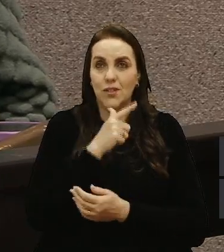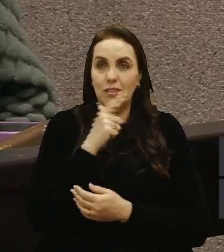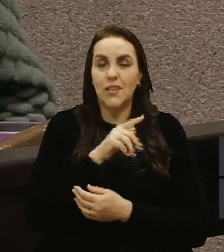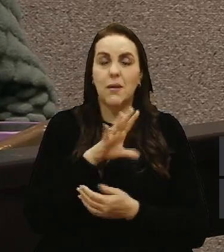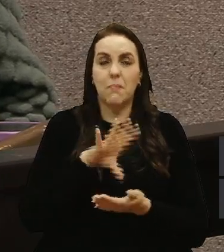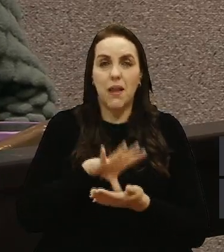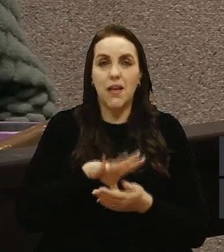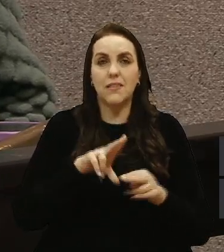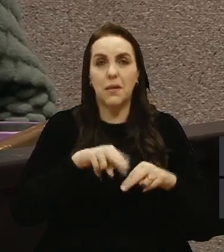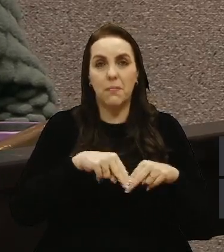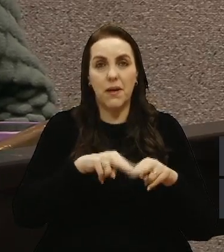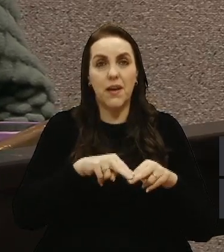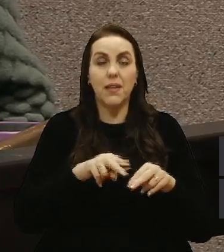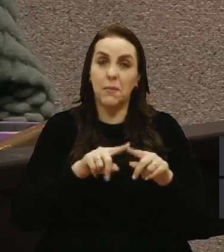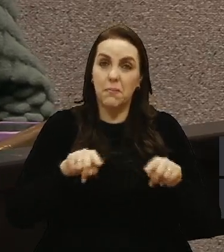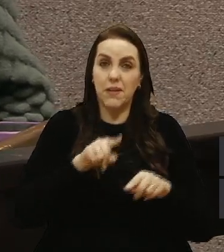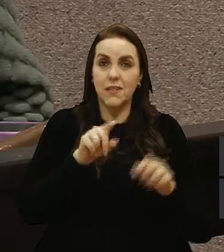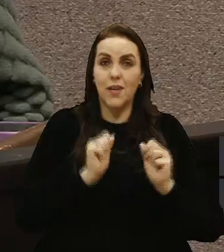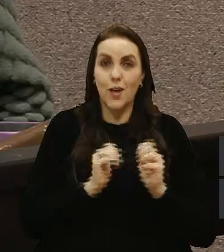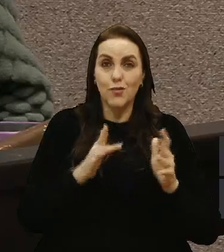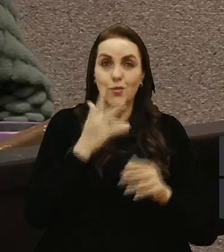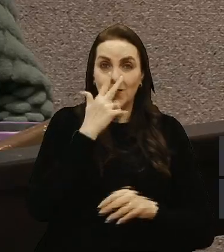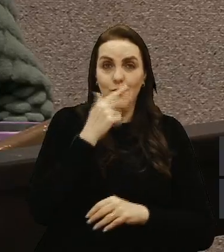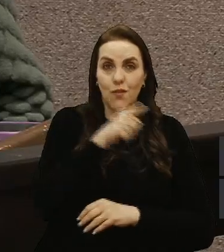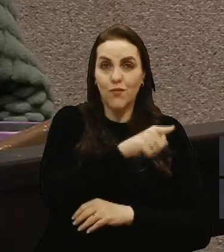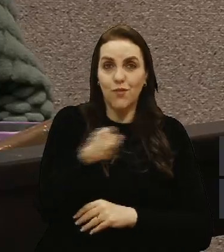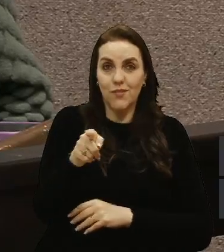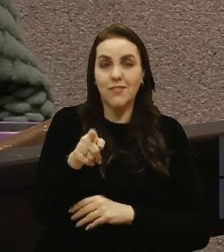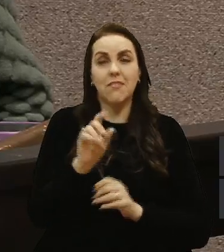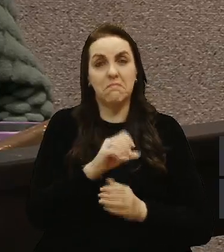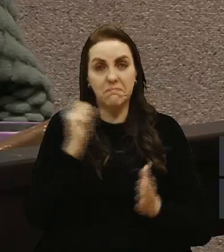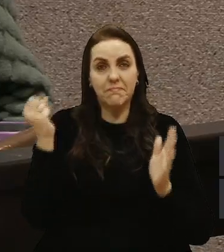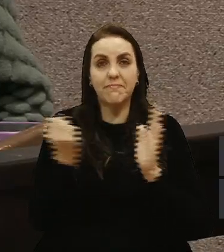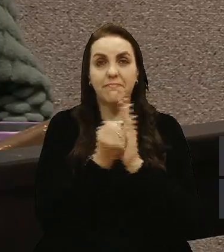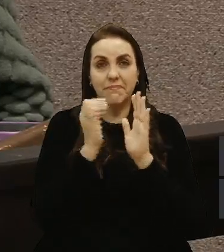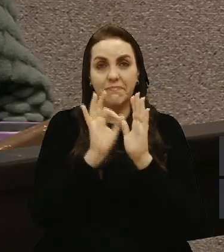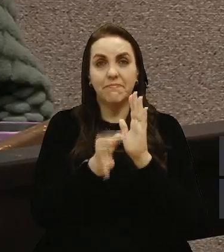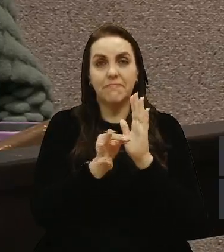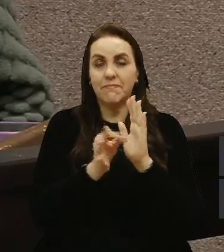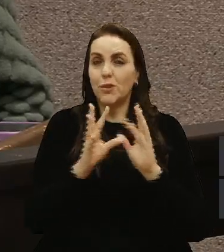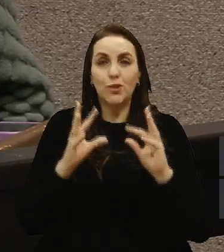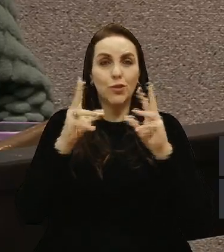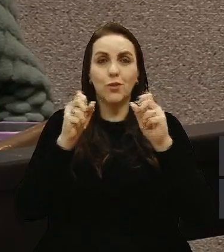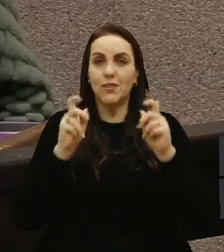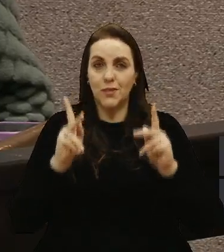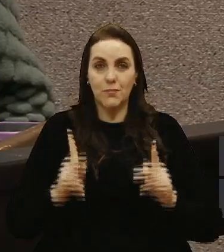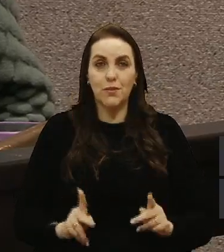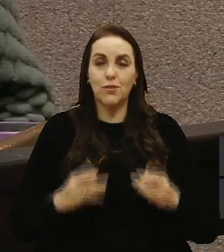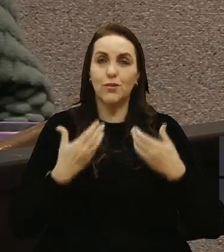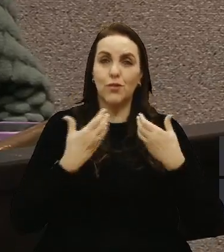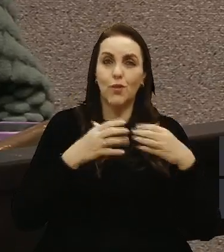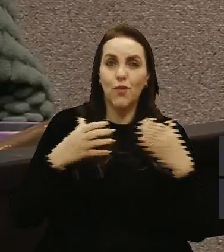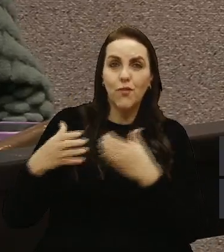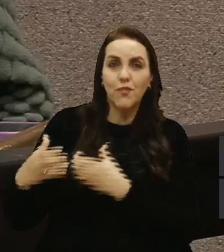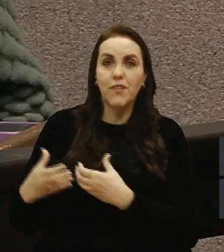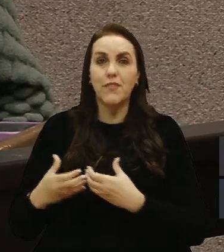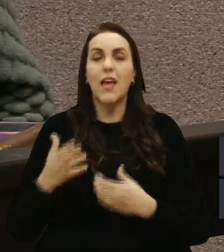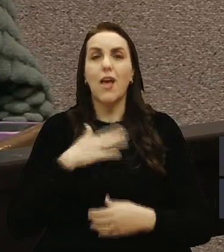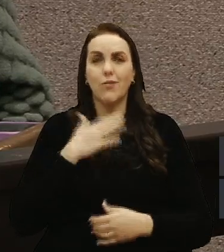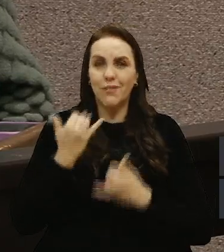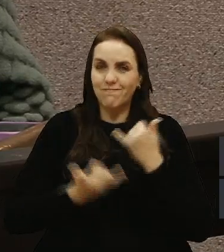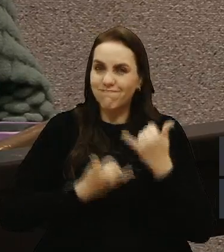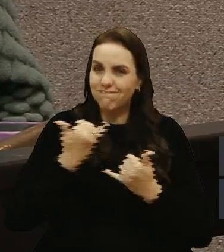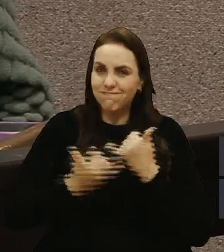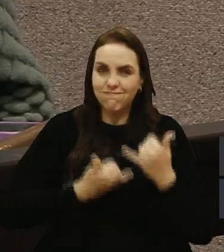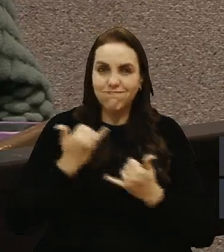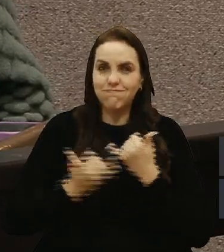e parques, mas atitudes como as de vocês deixam marcas, para todas as pessoas que convivem ali, e eu já brinquei